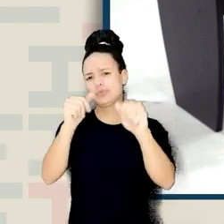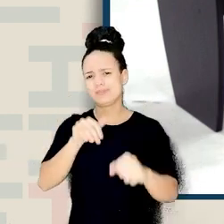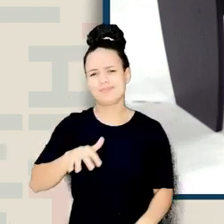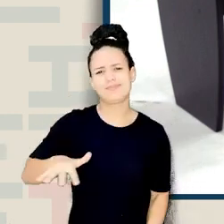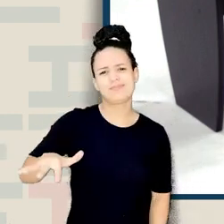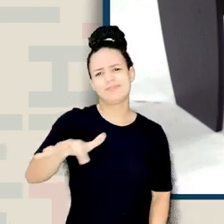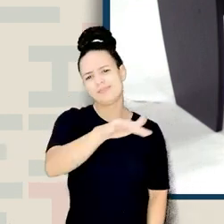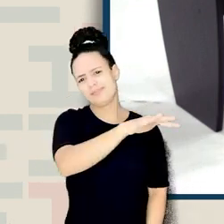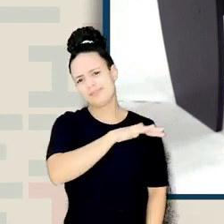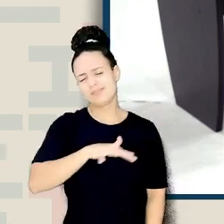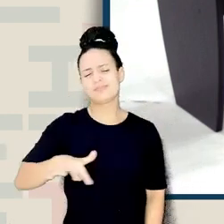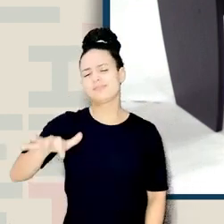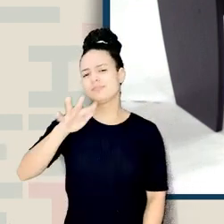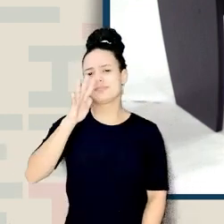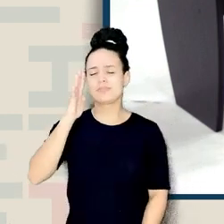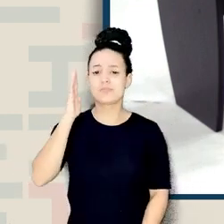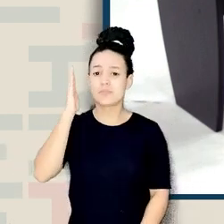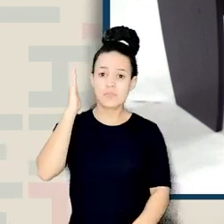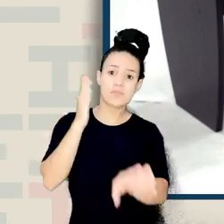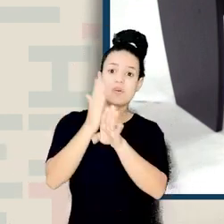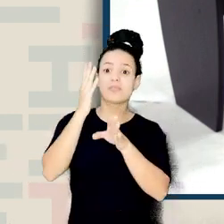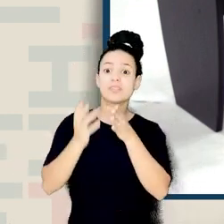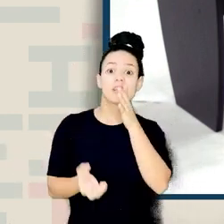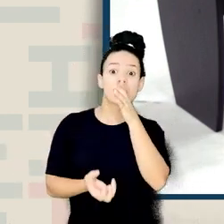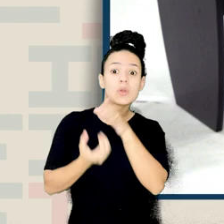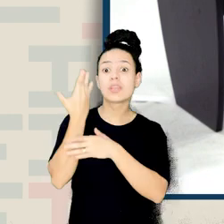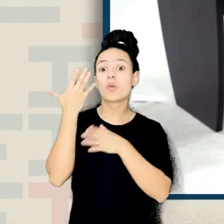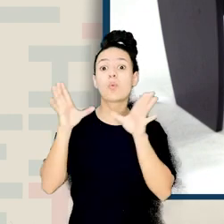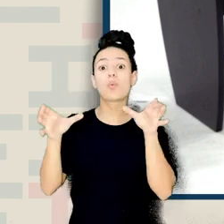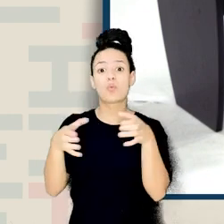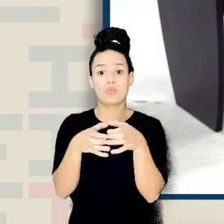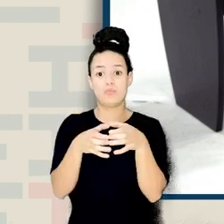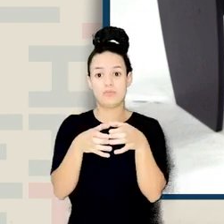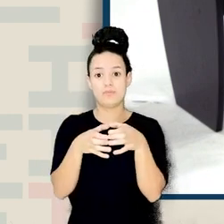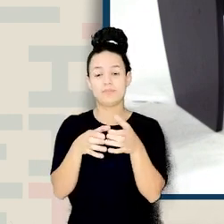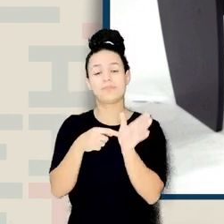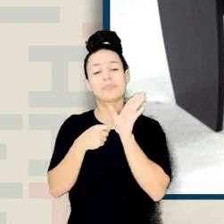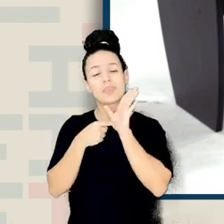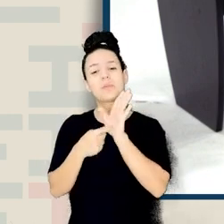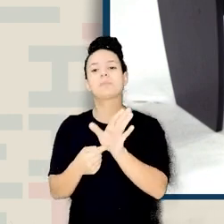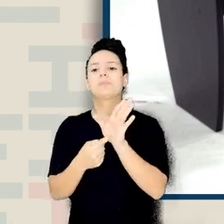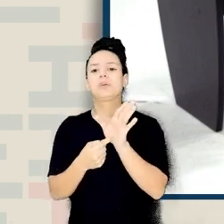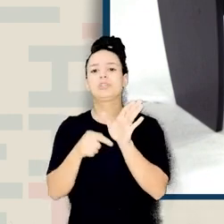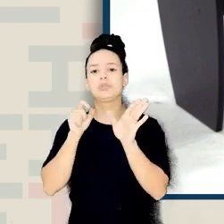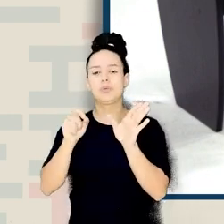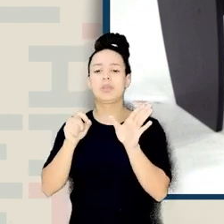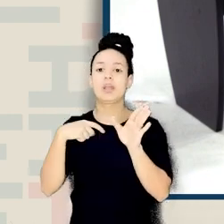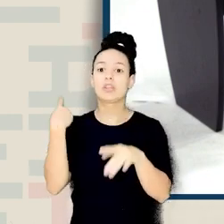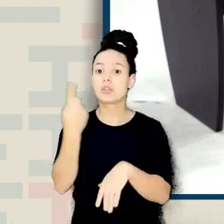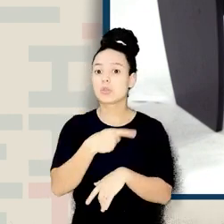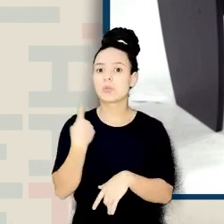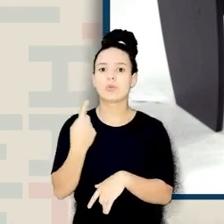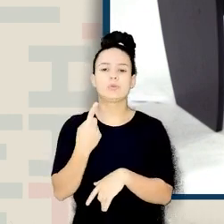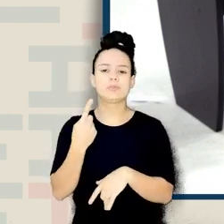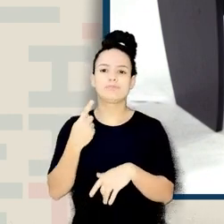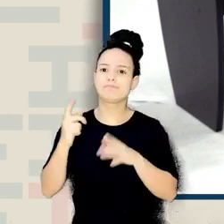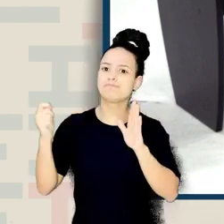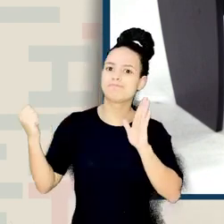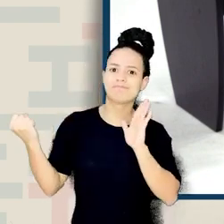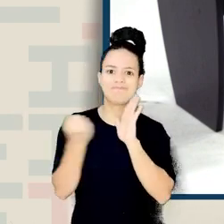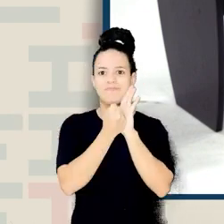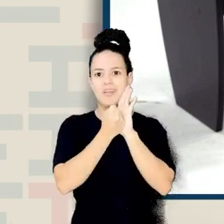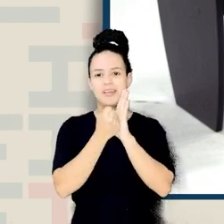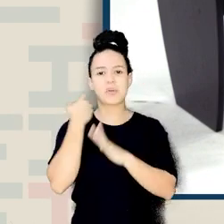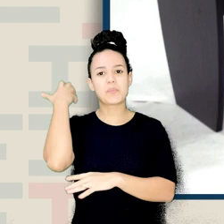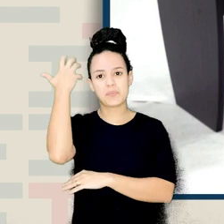universo ele é estabelecido por uma criação do coletivo e nos mostra uma das nossas mais fortes identidades